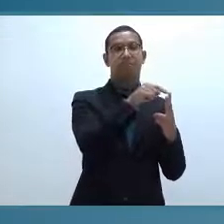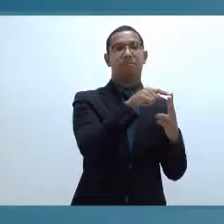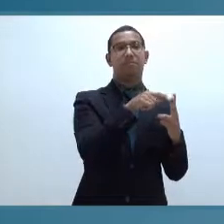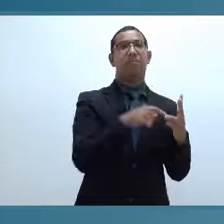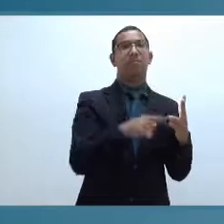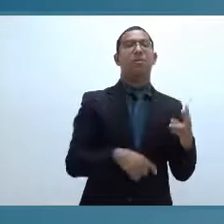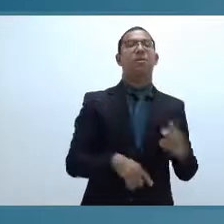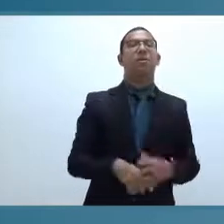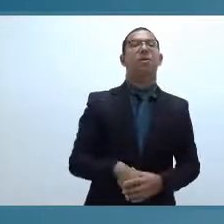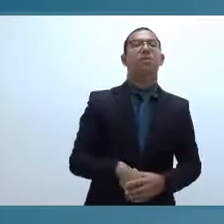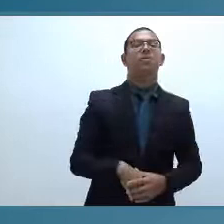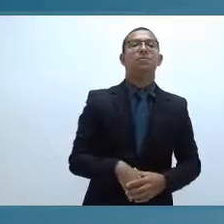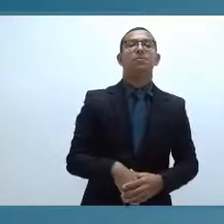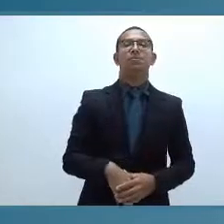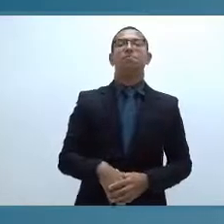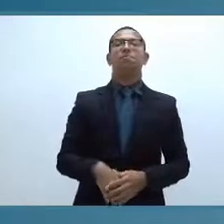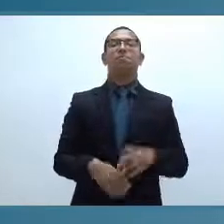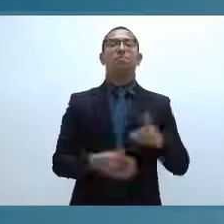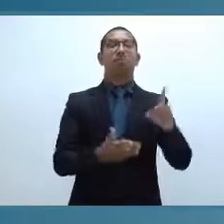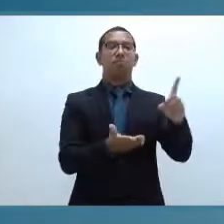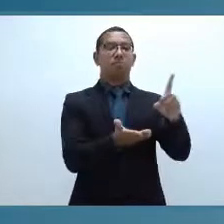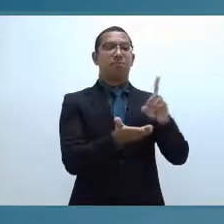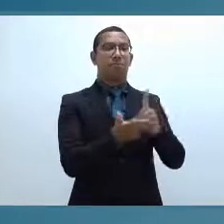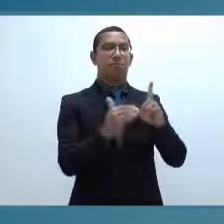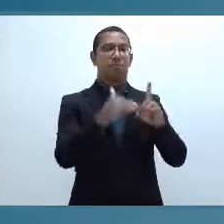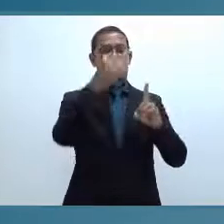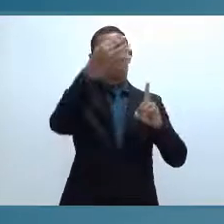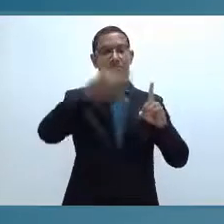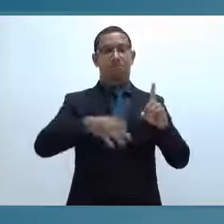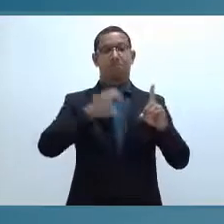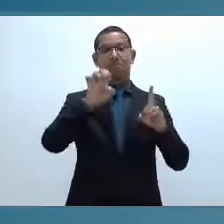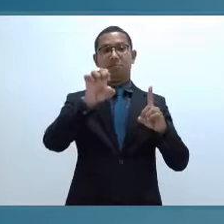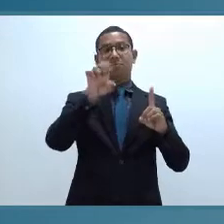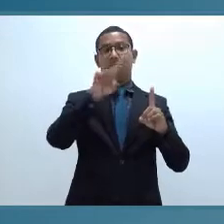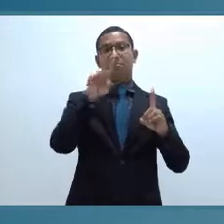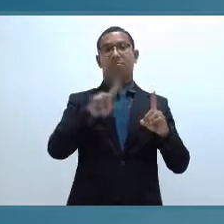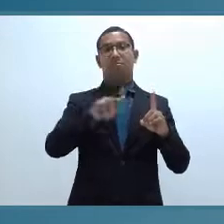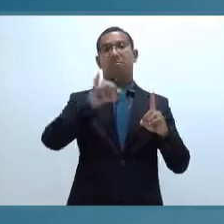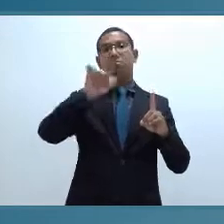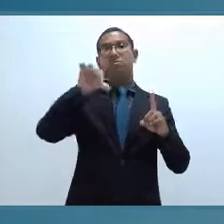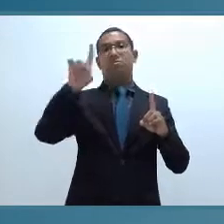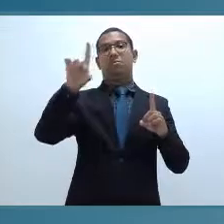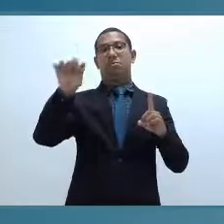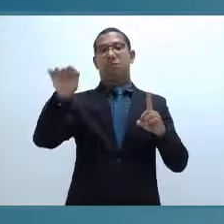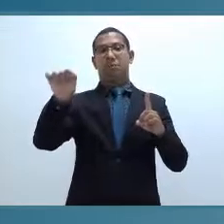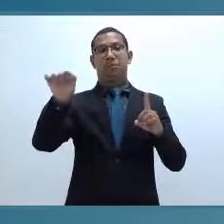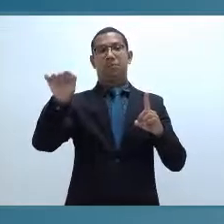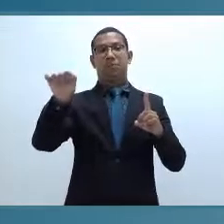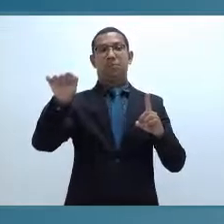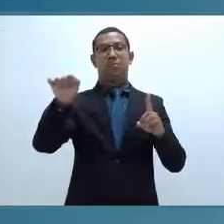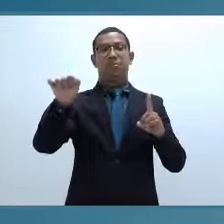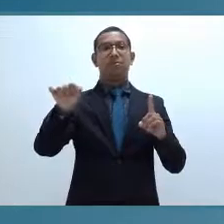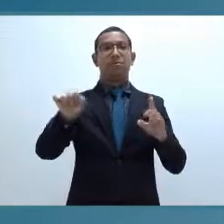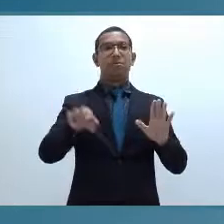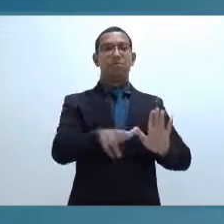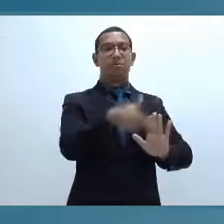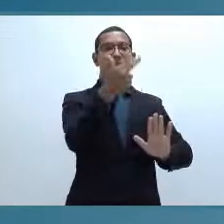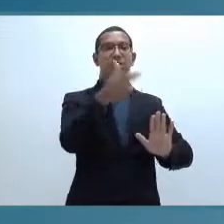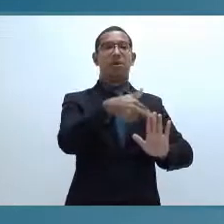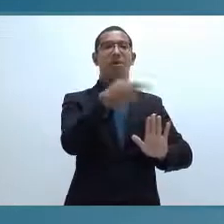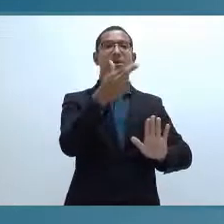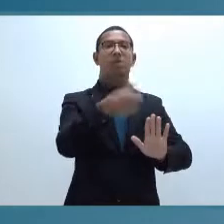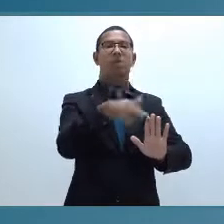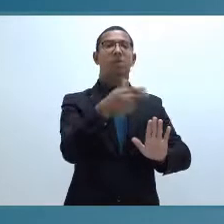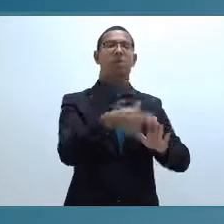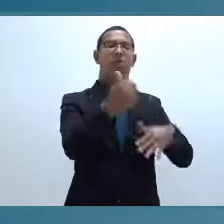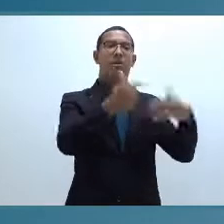Desembargador Exilda. Excelência, eu acompanho também o voto da relatora e faço até uma